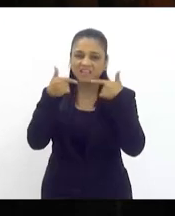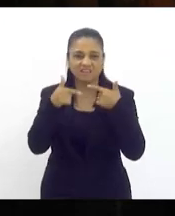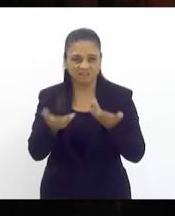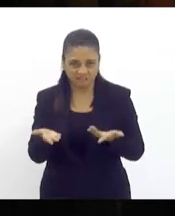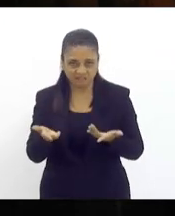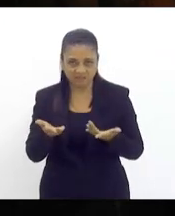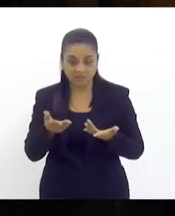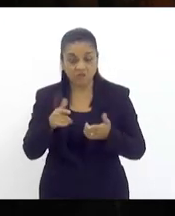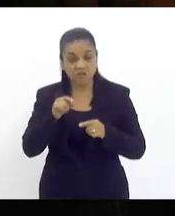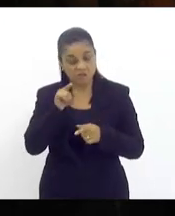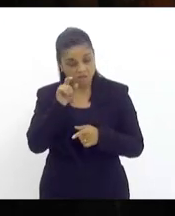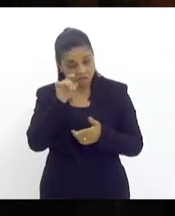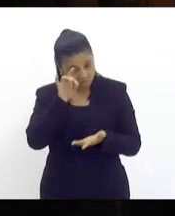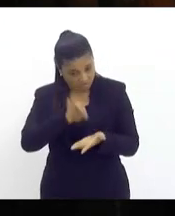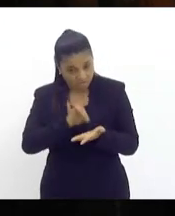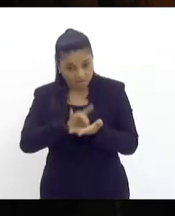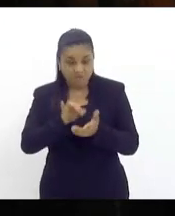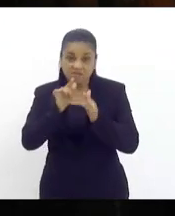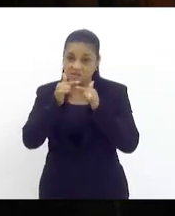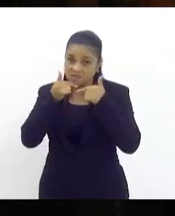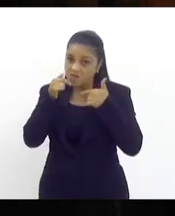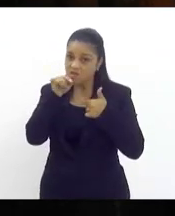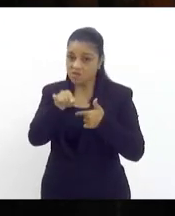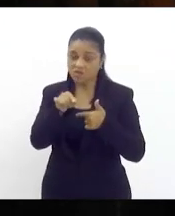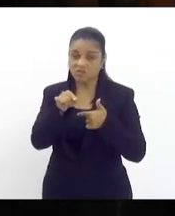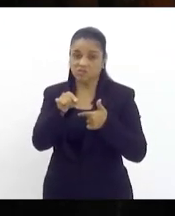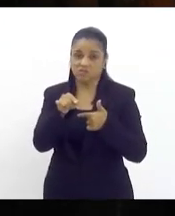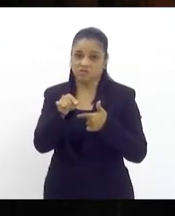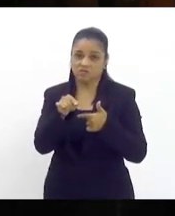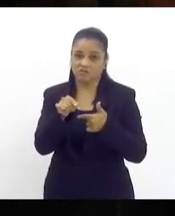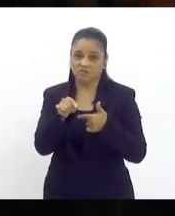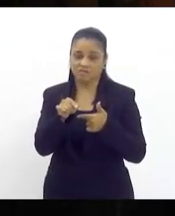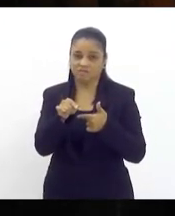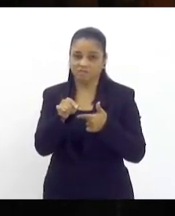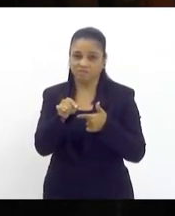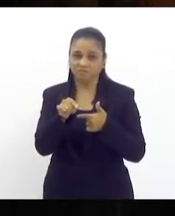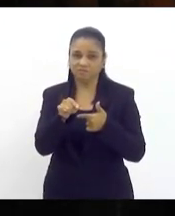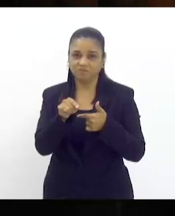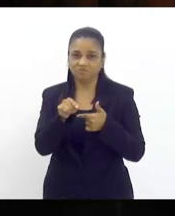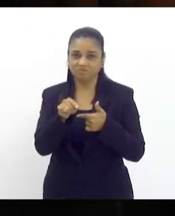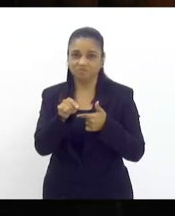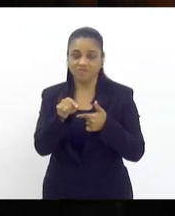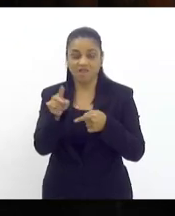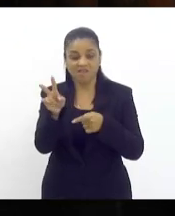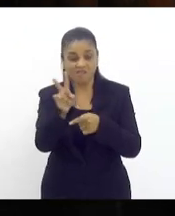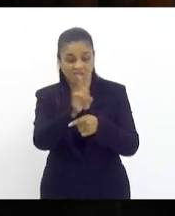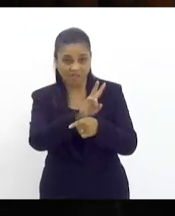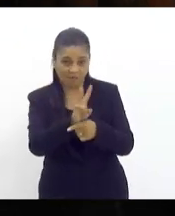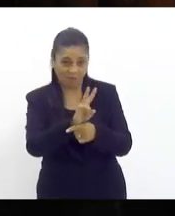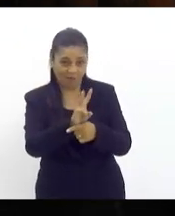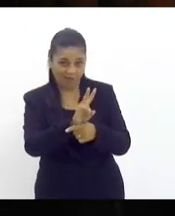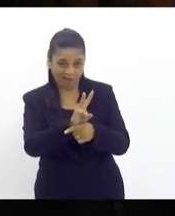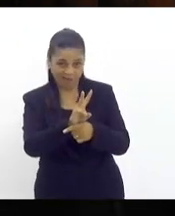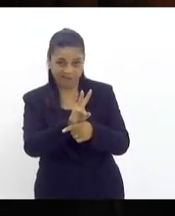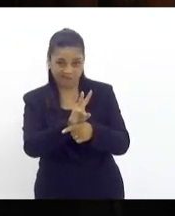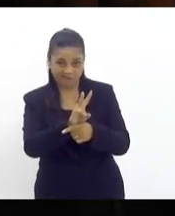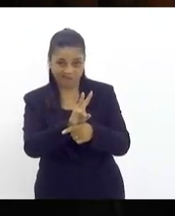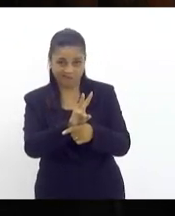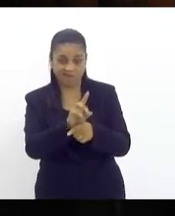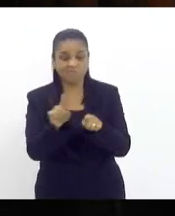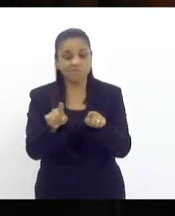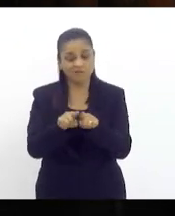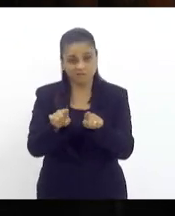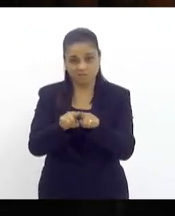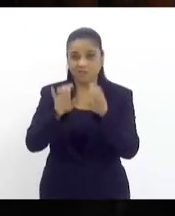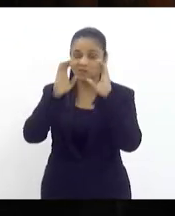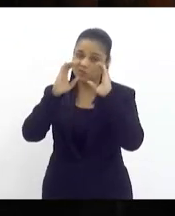realidade o seu riso de deboche foi um tapa na cara não só da guarda municipal mas principalmente do